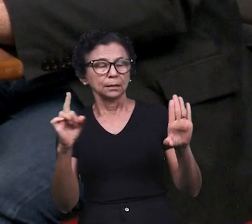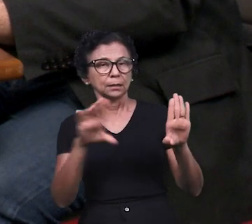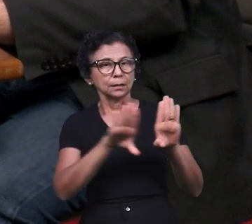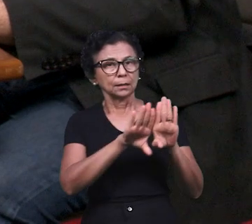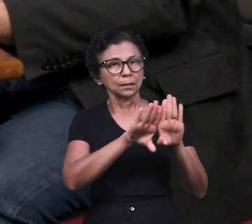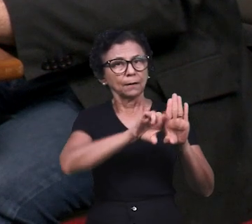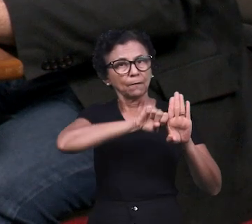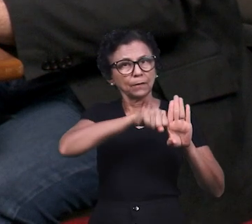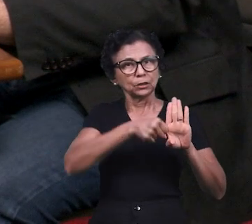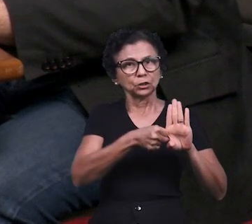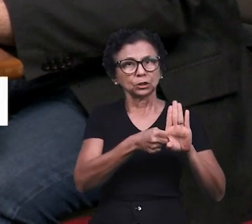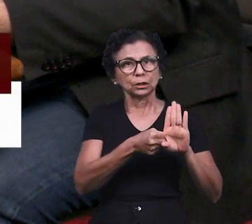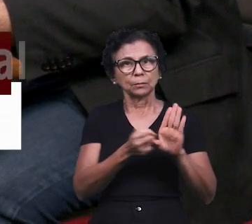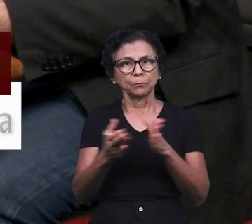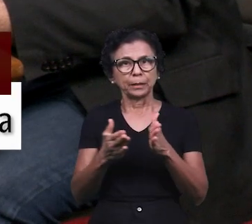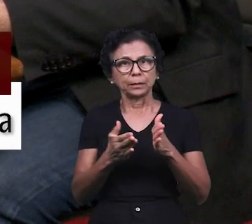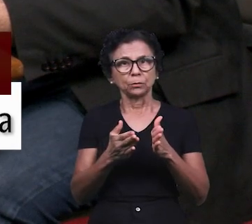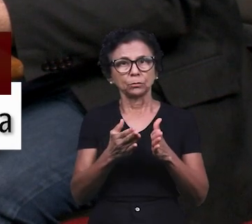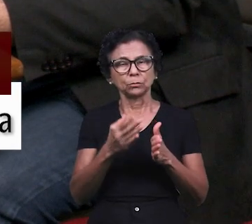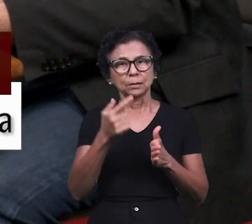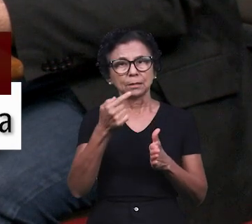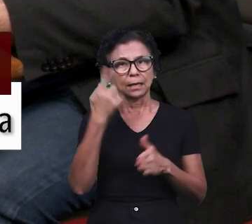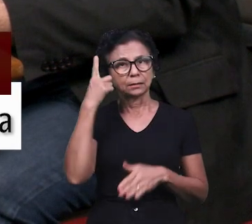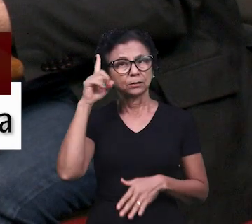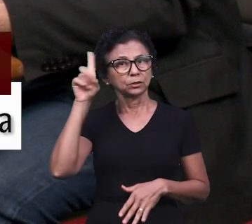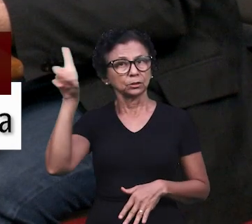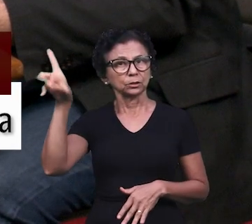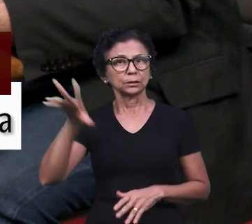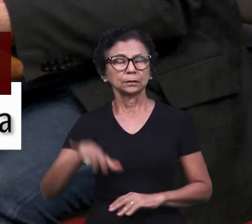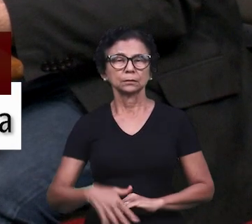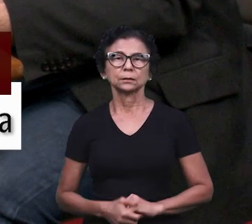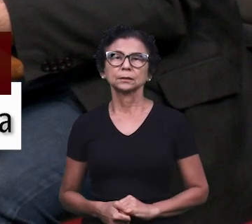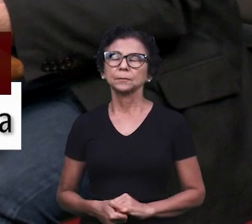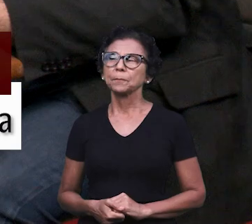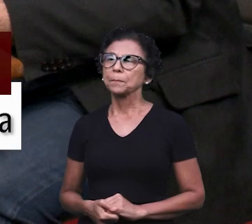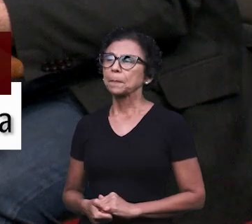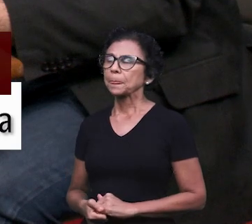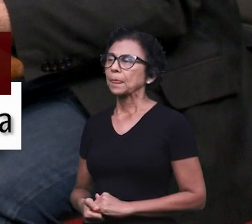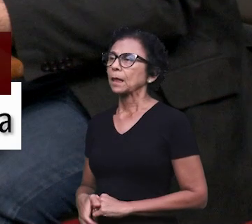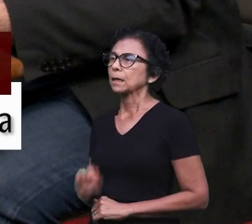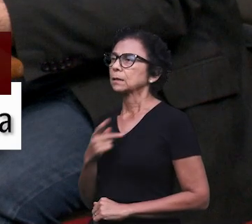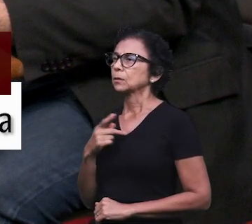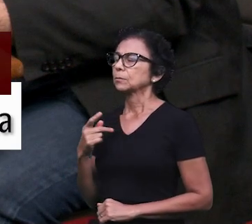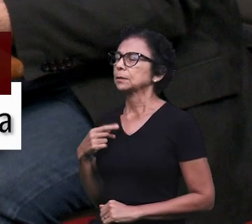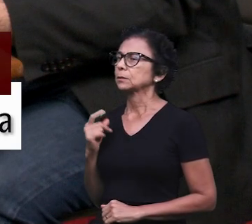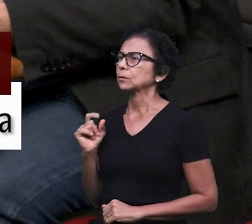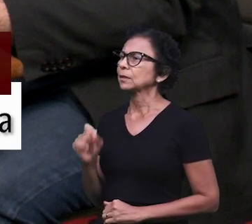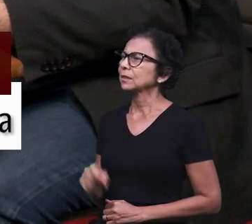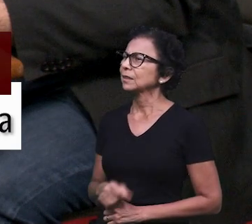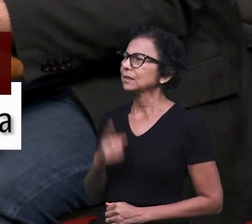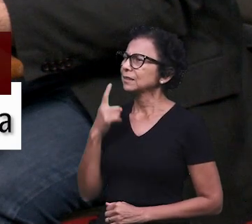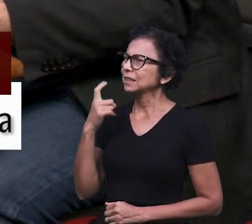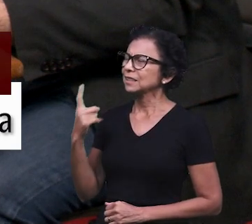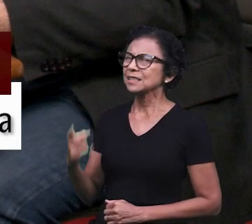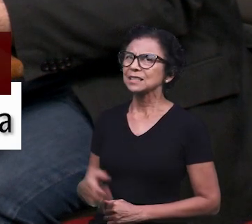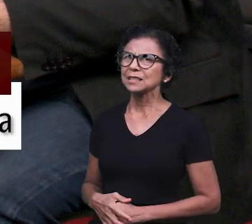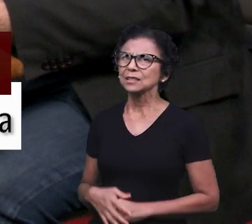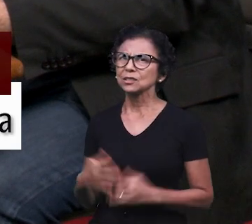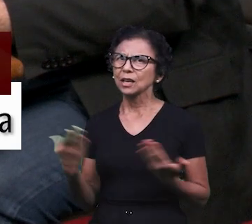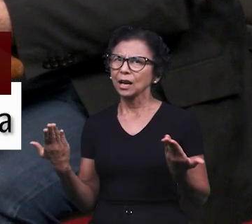por 7 dias. Interessante que aqui, pastor, com relação à casa, vão ser feitos alguns